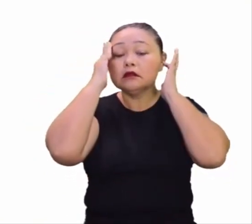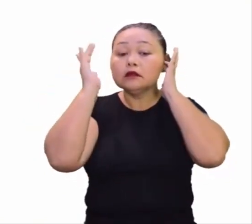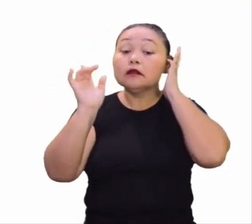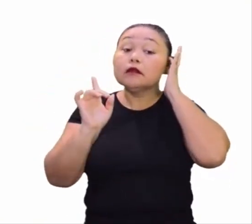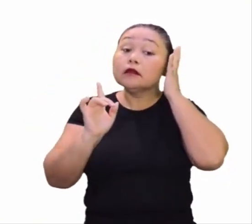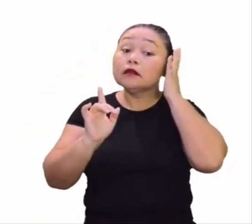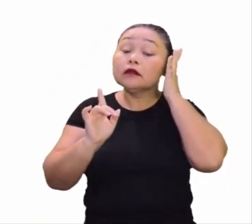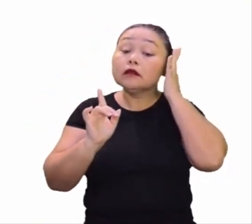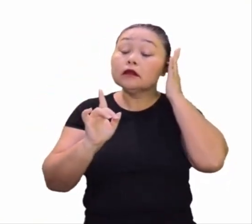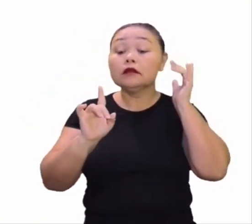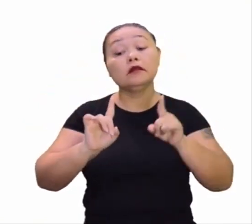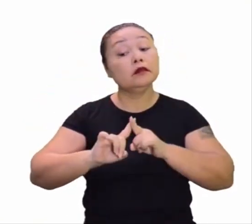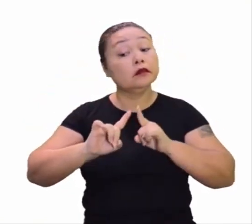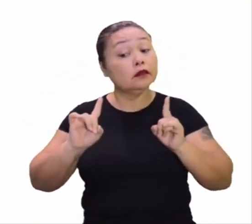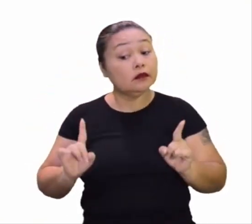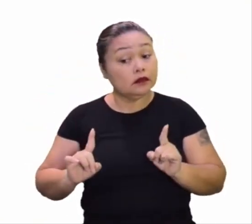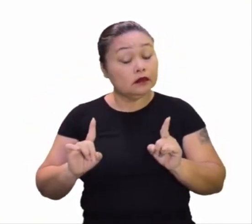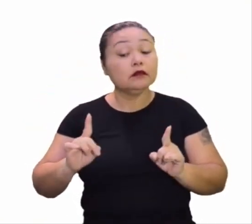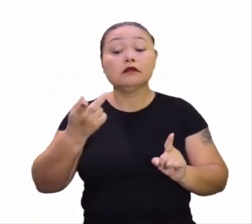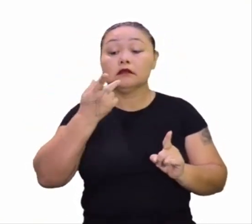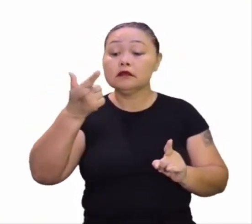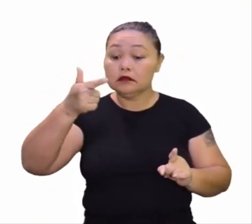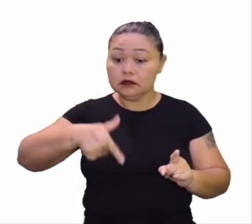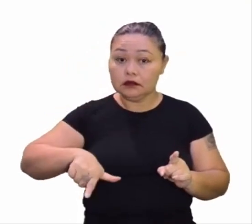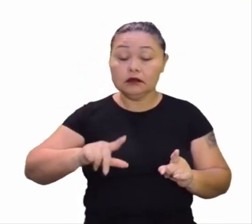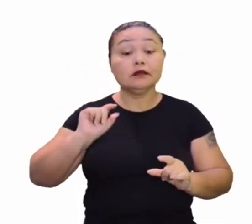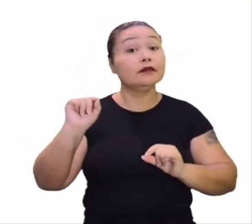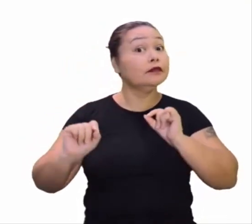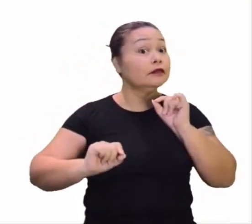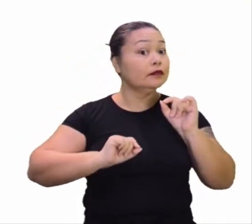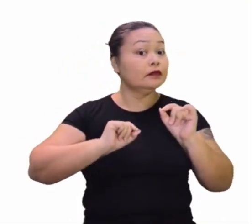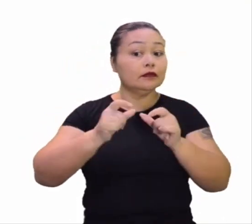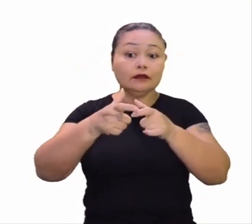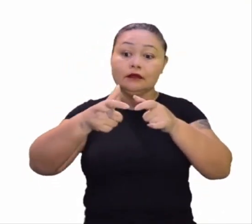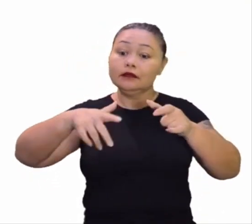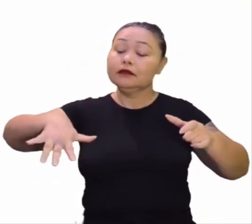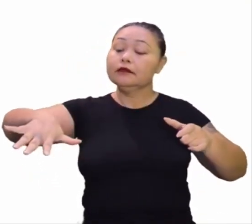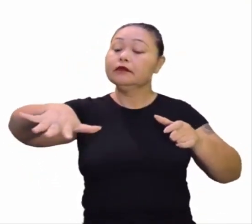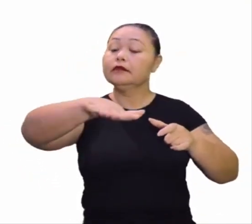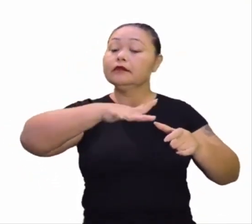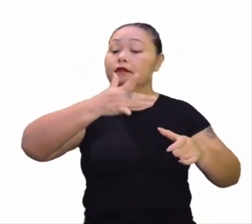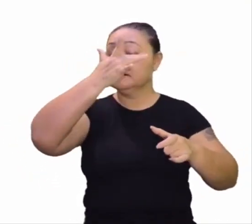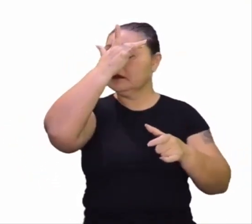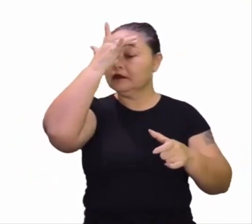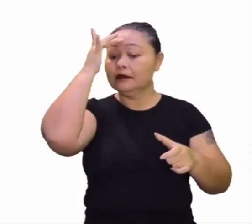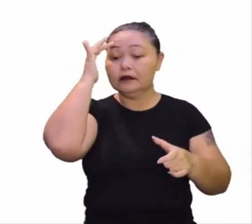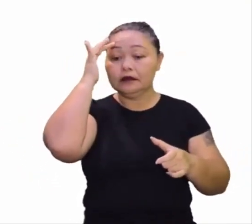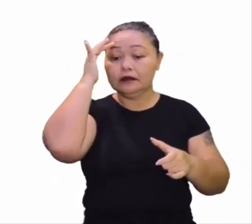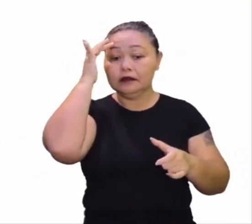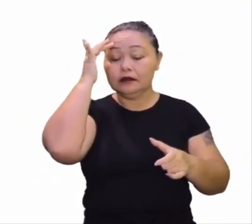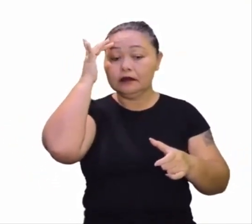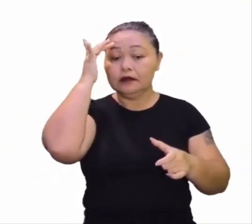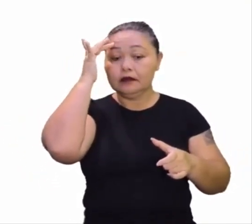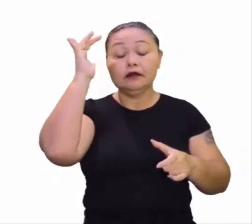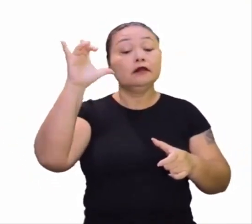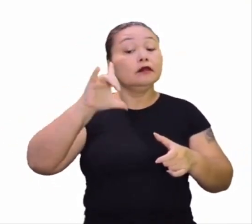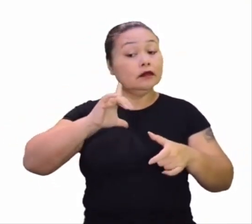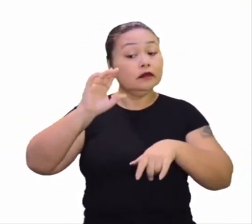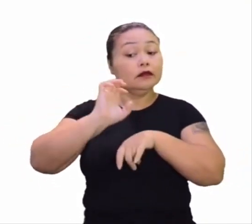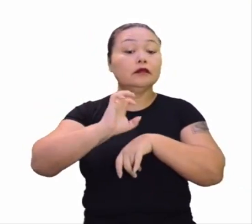Mas não custa nada frisar novamente que a maioria das pessoas